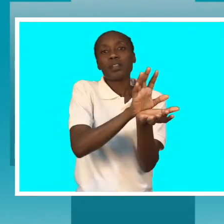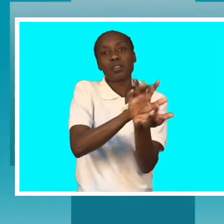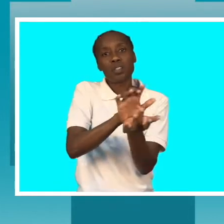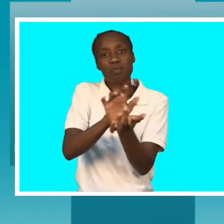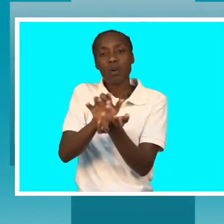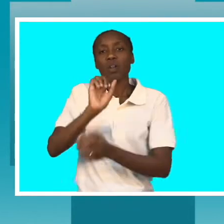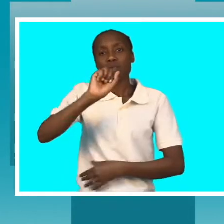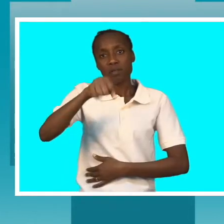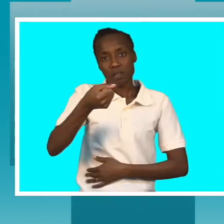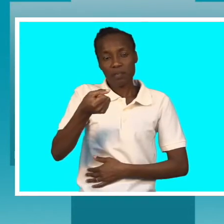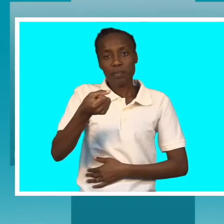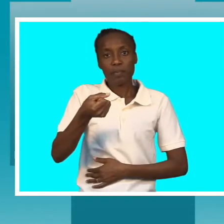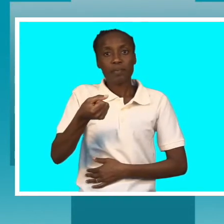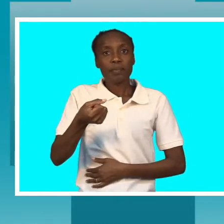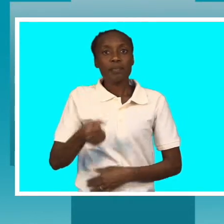só. Sim.